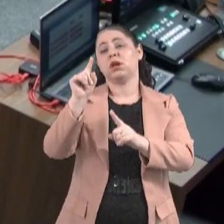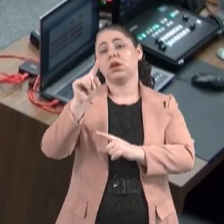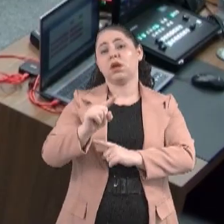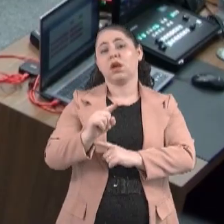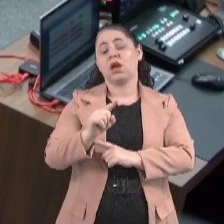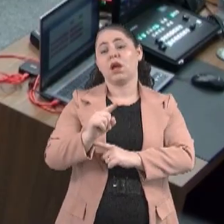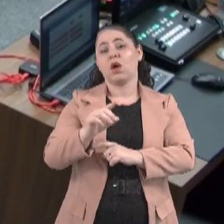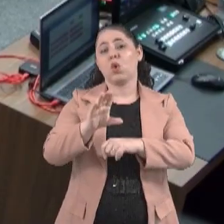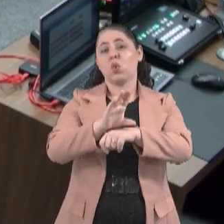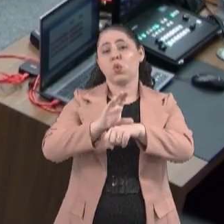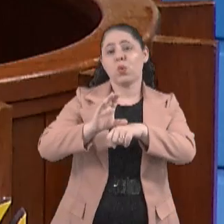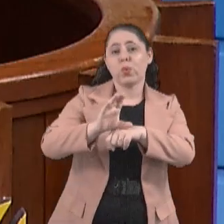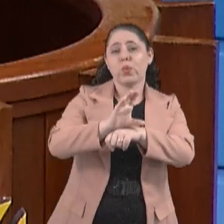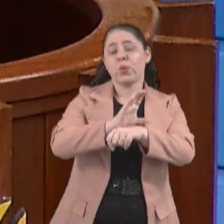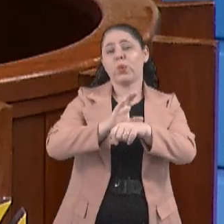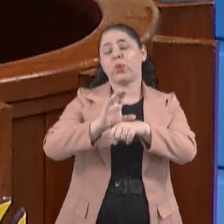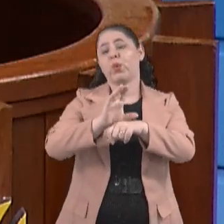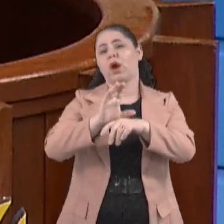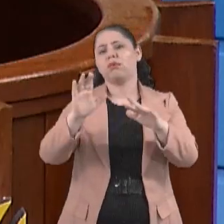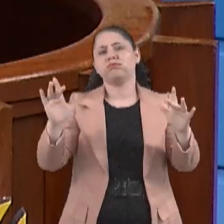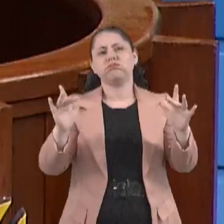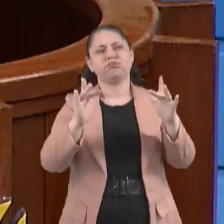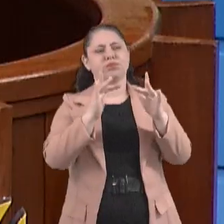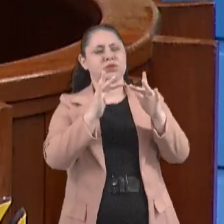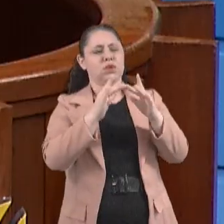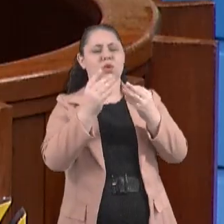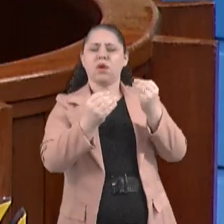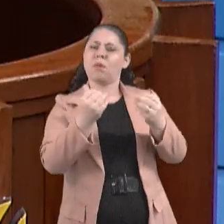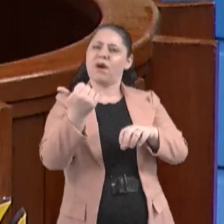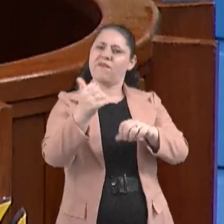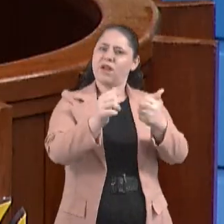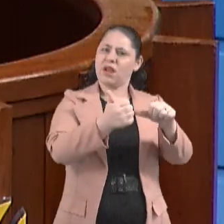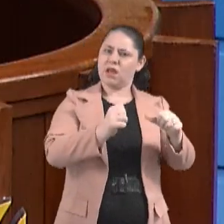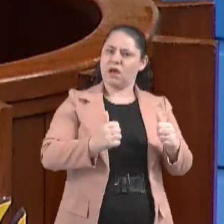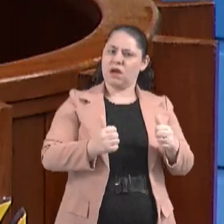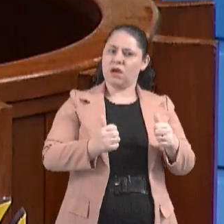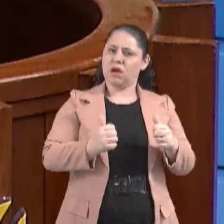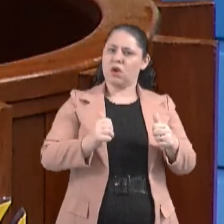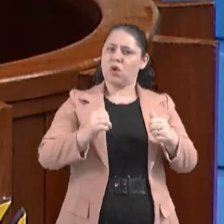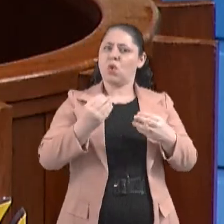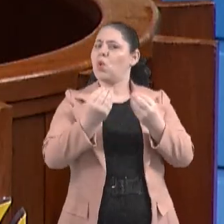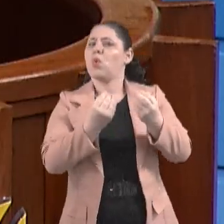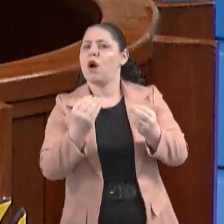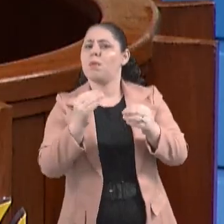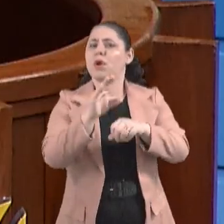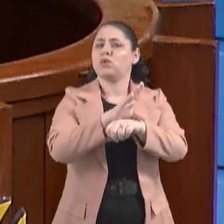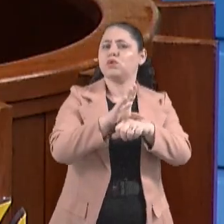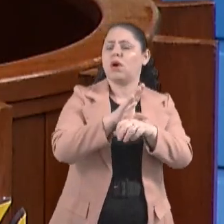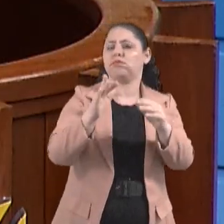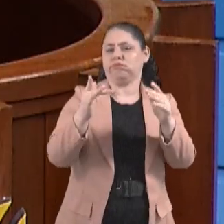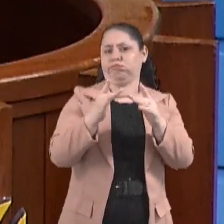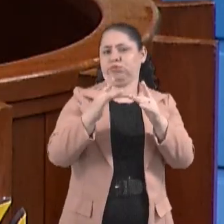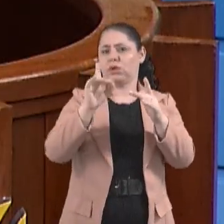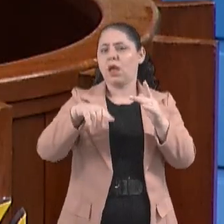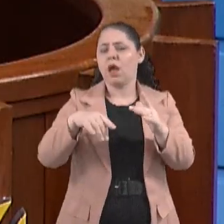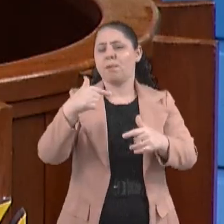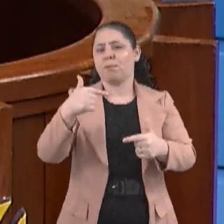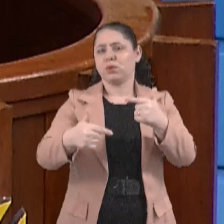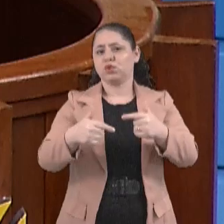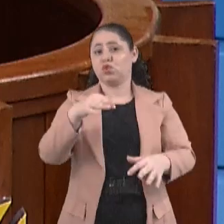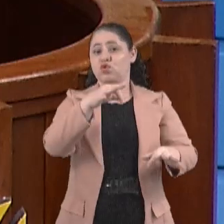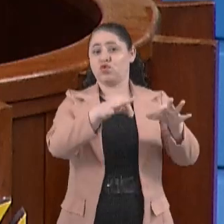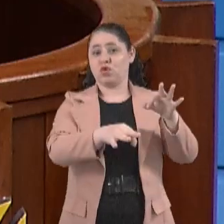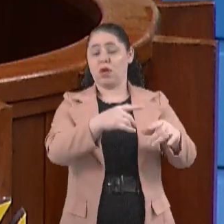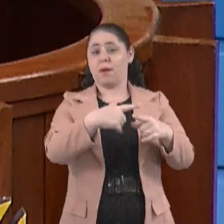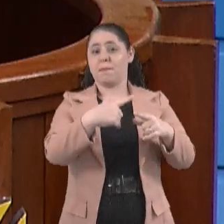de constitucionalidade ou não, como é que a gente avalia isso? Quanto que a constitucionalidade ela é realmente jurídica ou